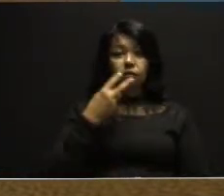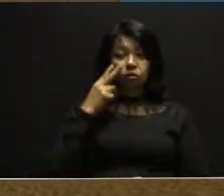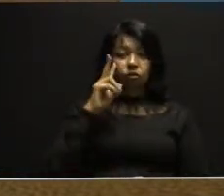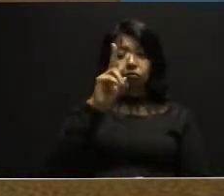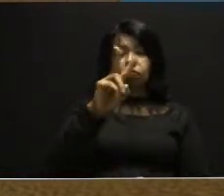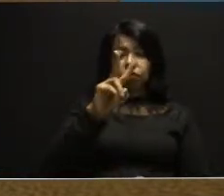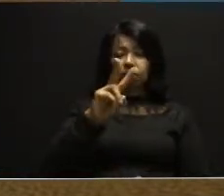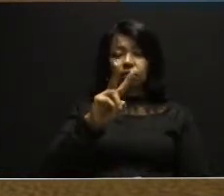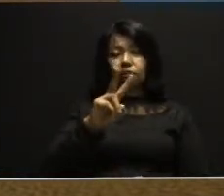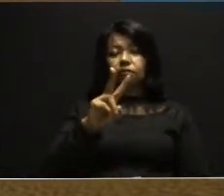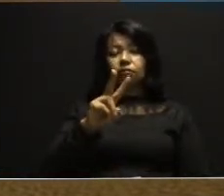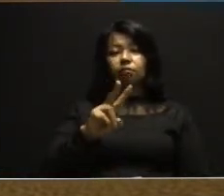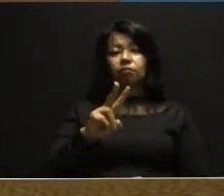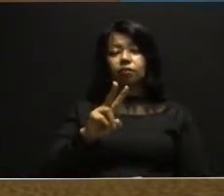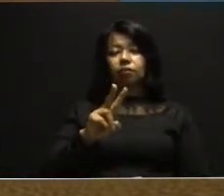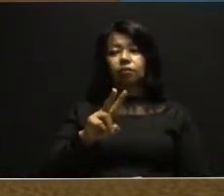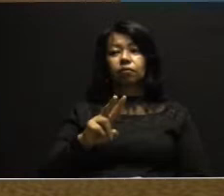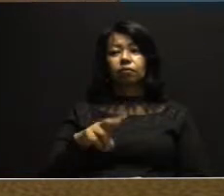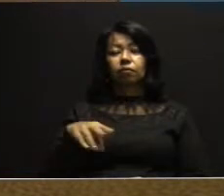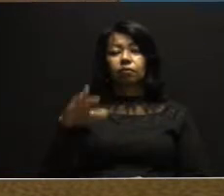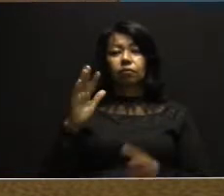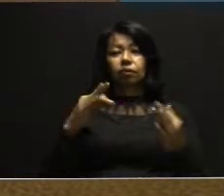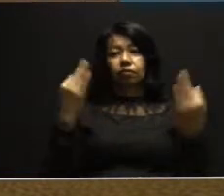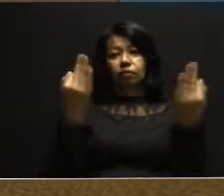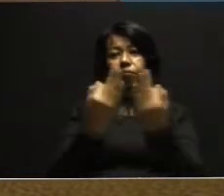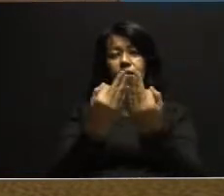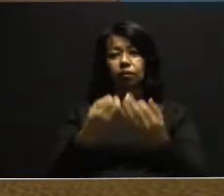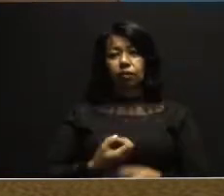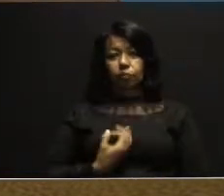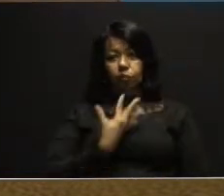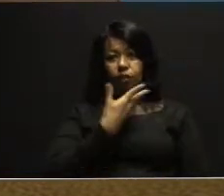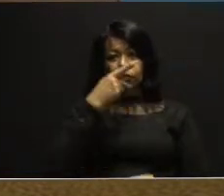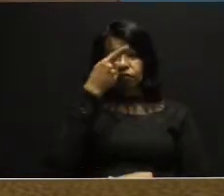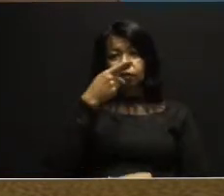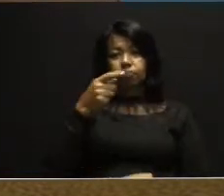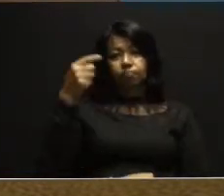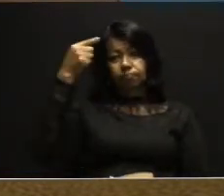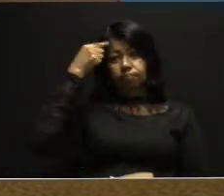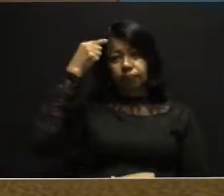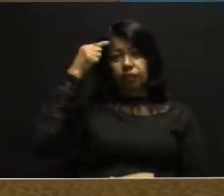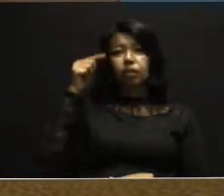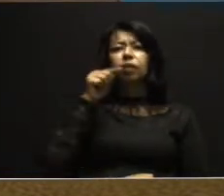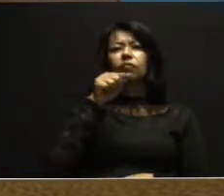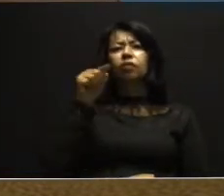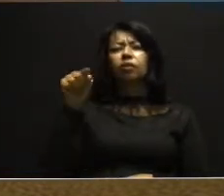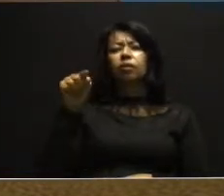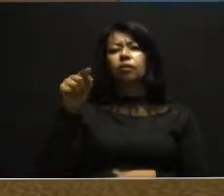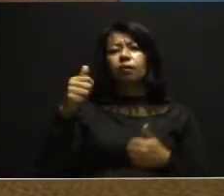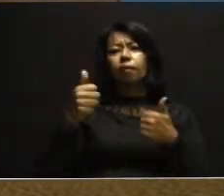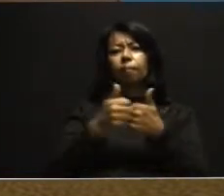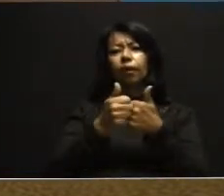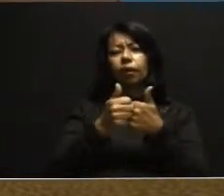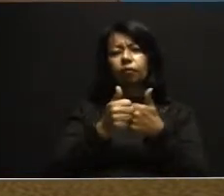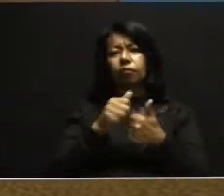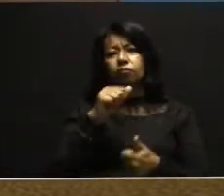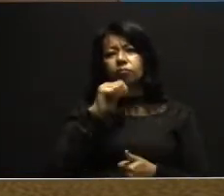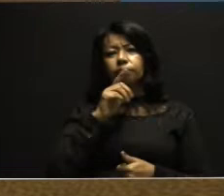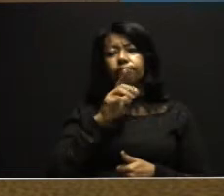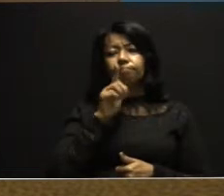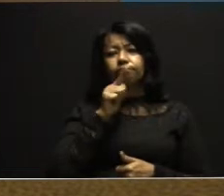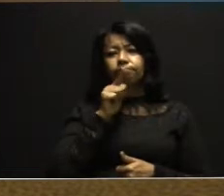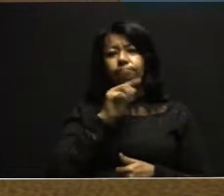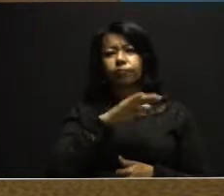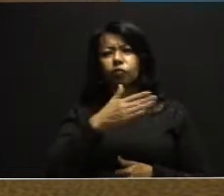família. Esse poema diz o seguinte: imagine que você está à beira-mar e vê